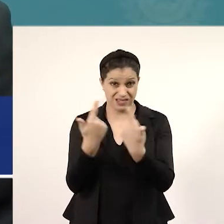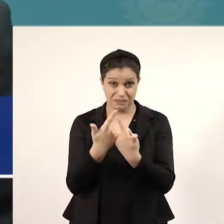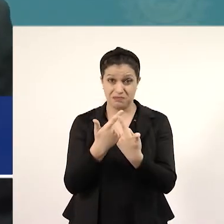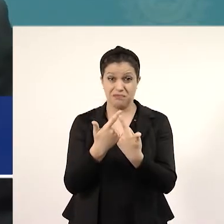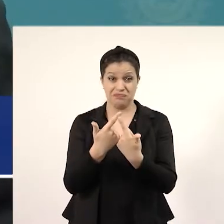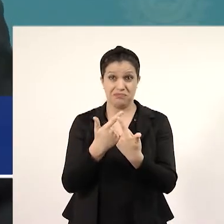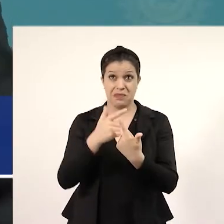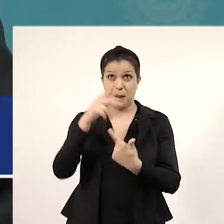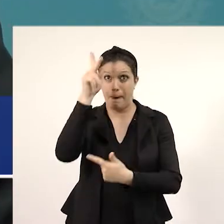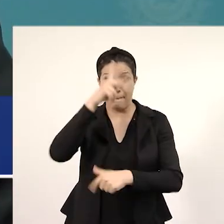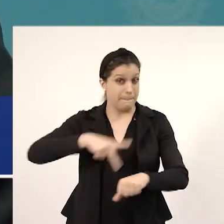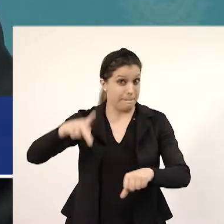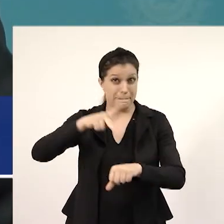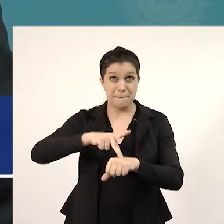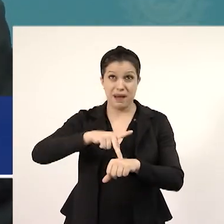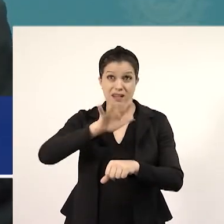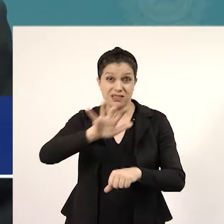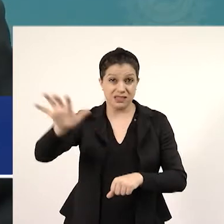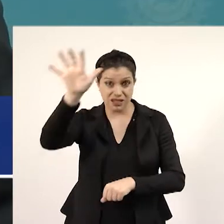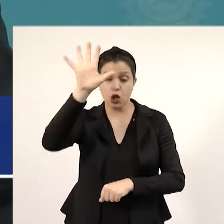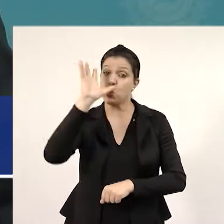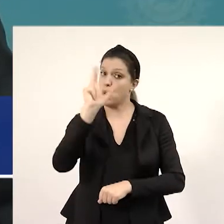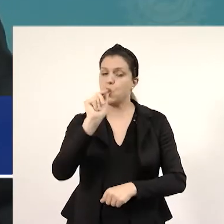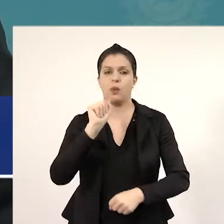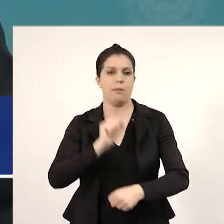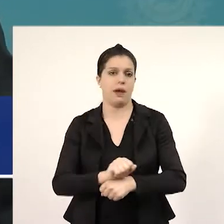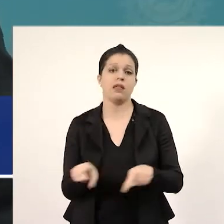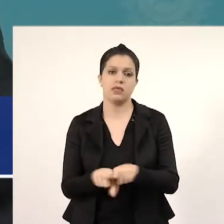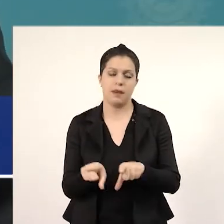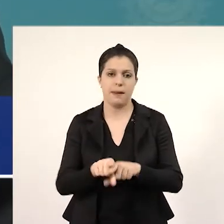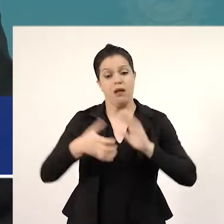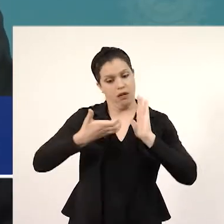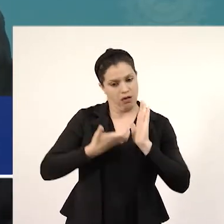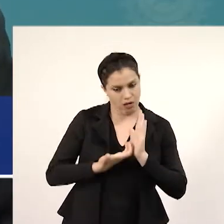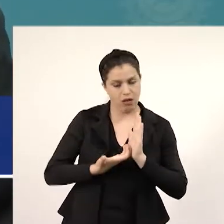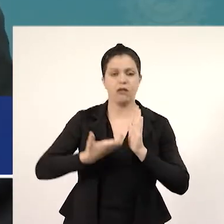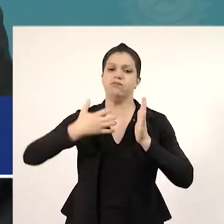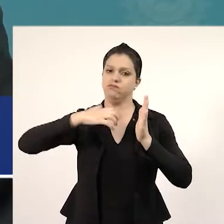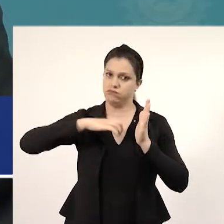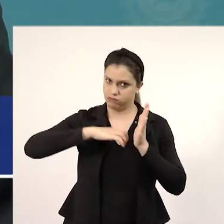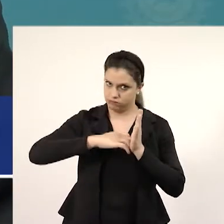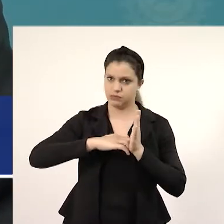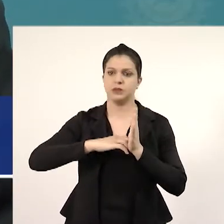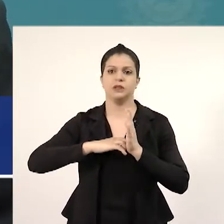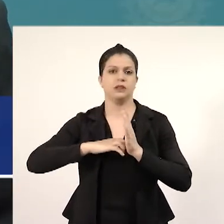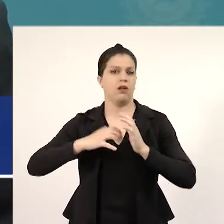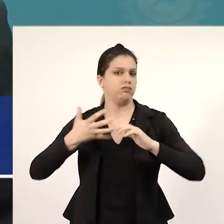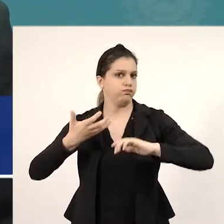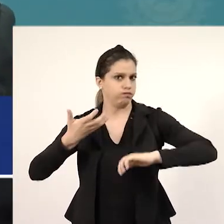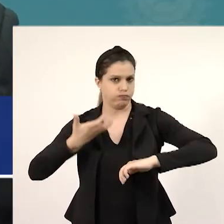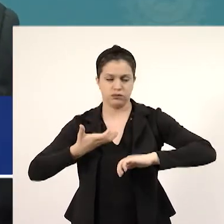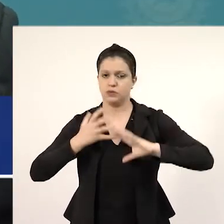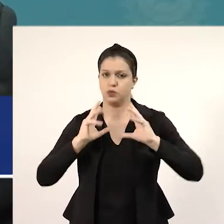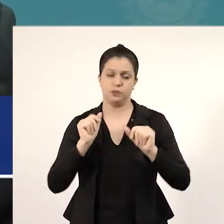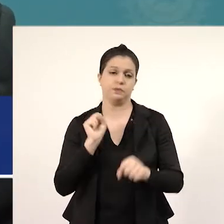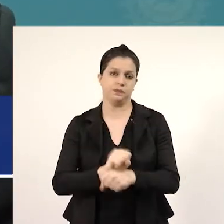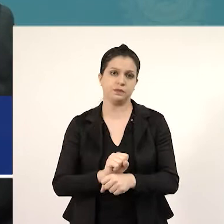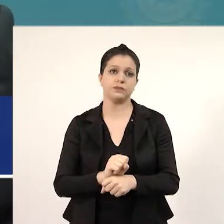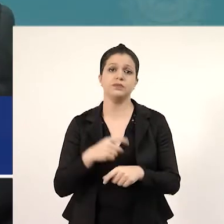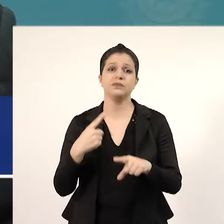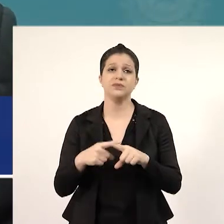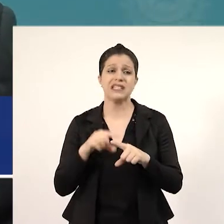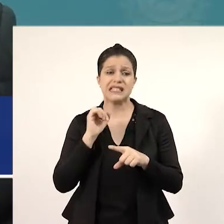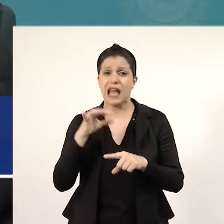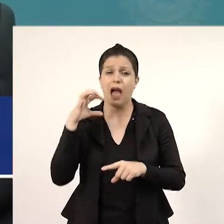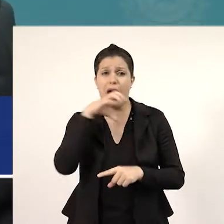as assembleias legislativas do país estão parando, assim como a Câmara Federal, o Senado Federal, está parando, só é convocado